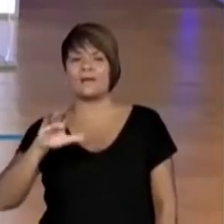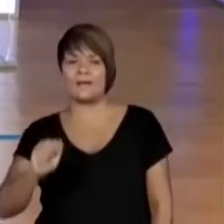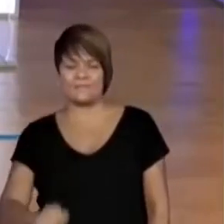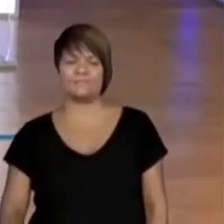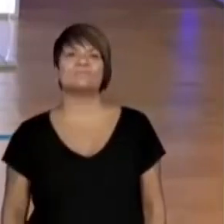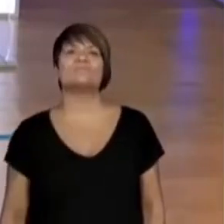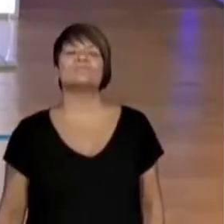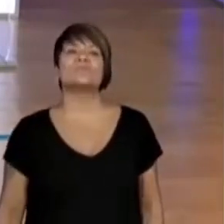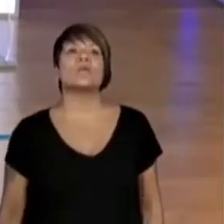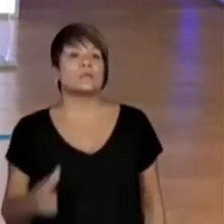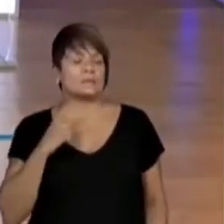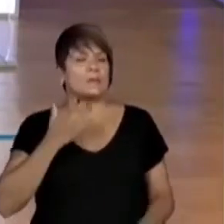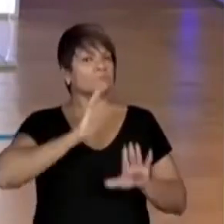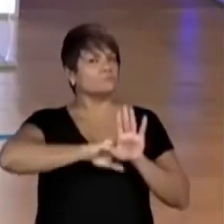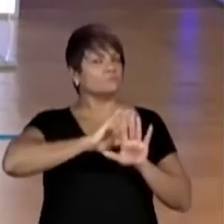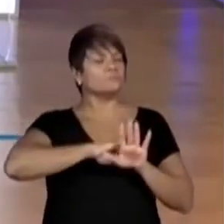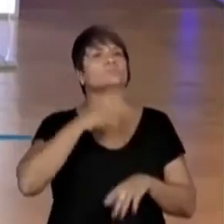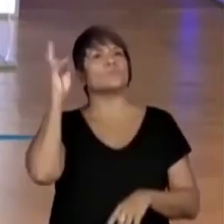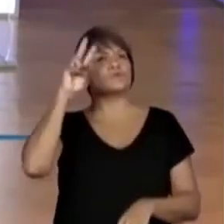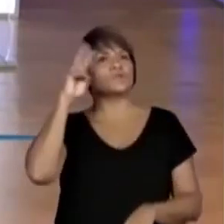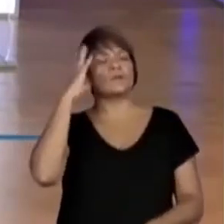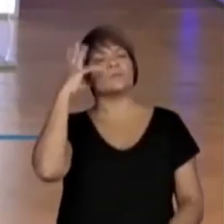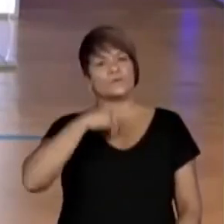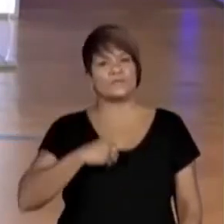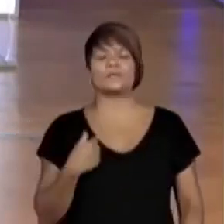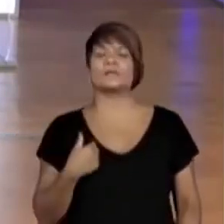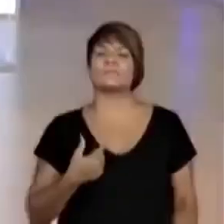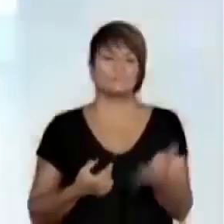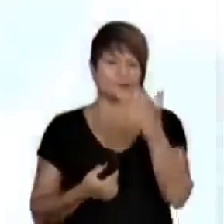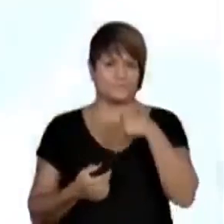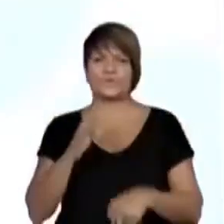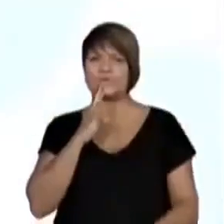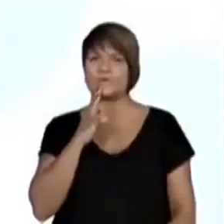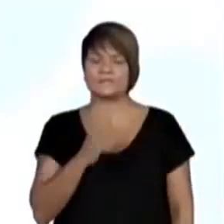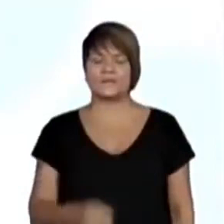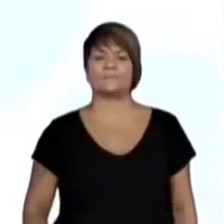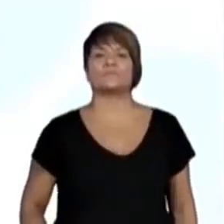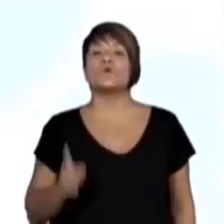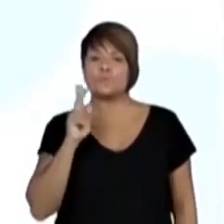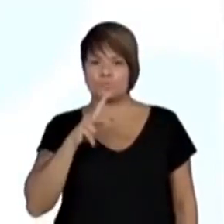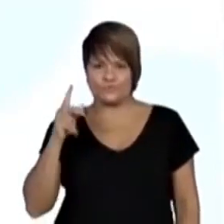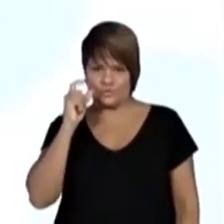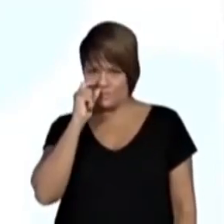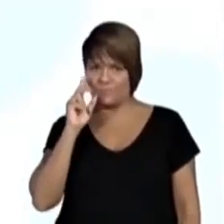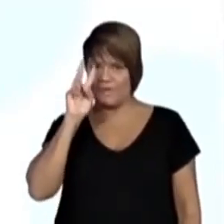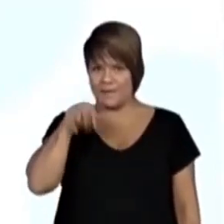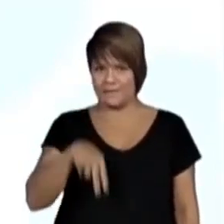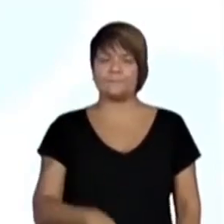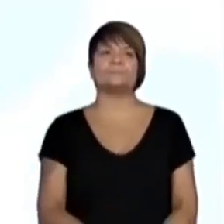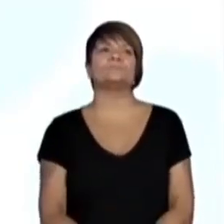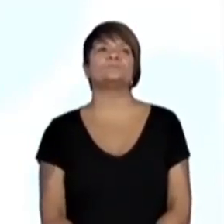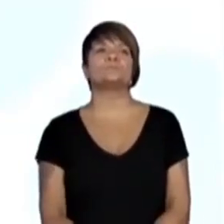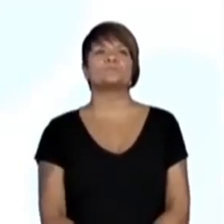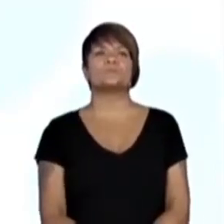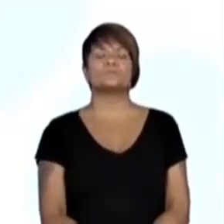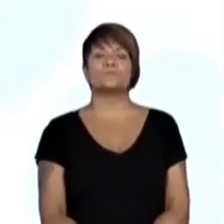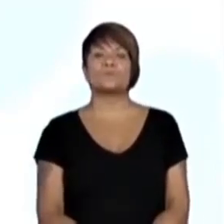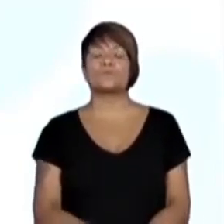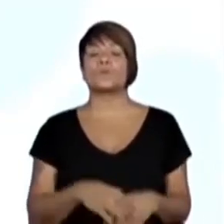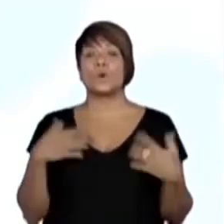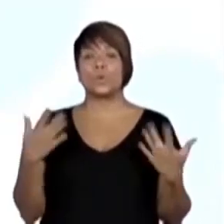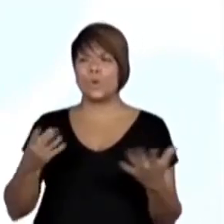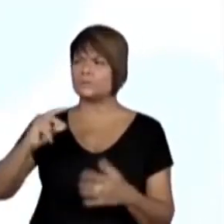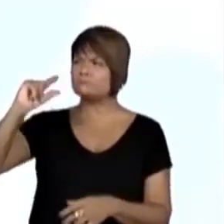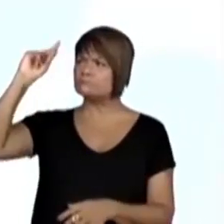uma história muito bonita, professora. Então, vamos conhecer a história, professor. Você pode fazer a leitura? Posso sim. Quando os